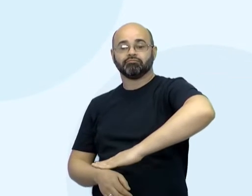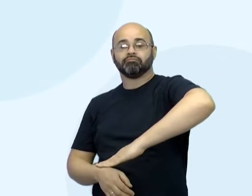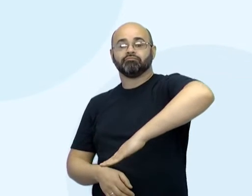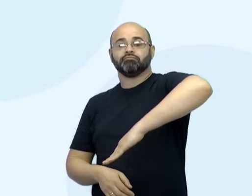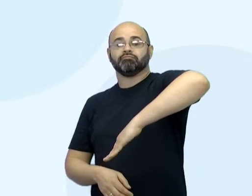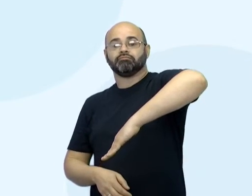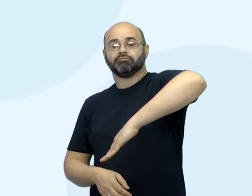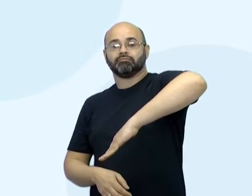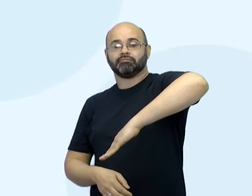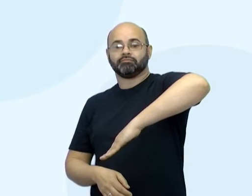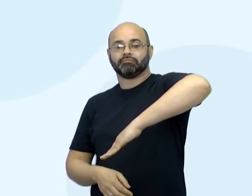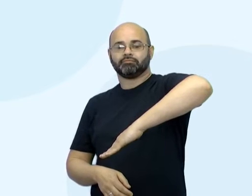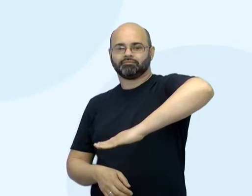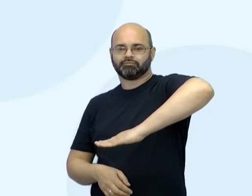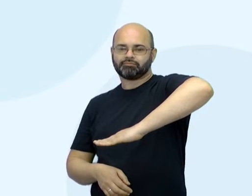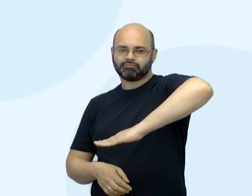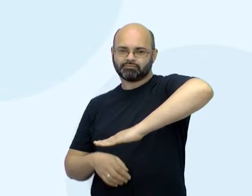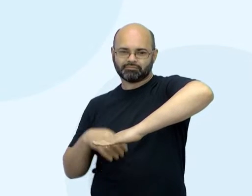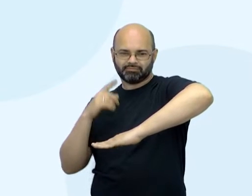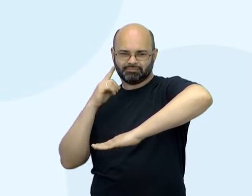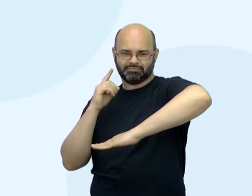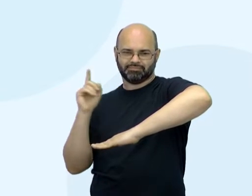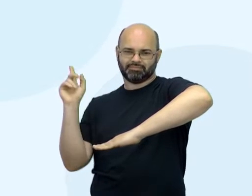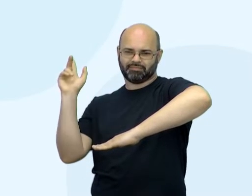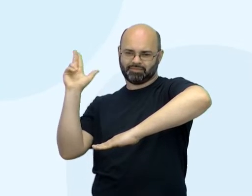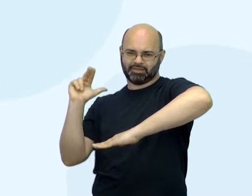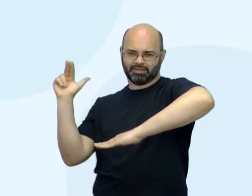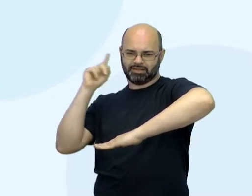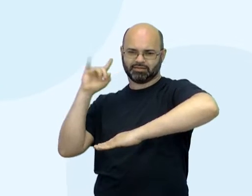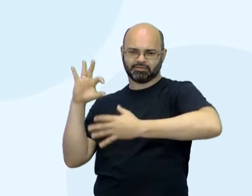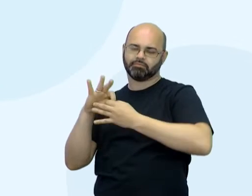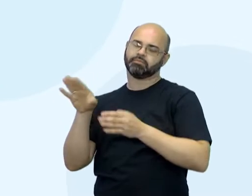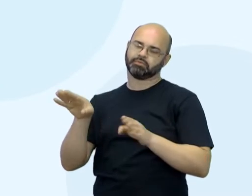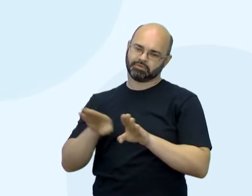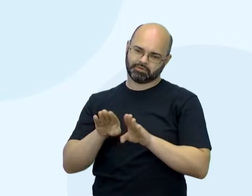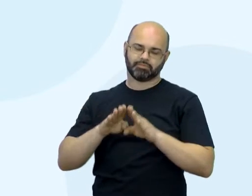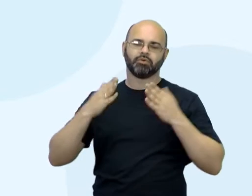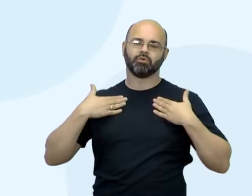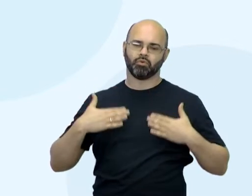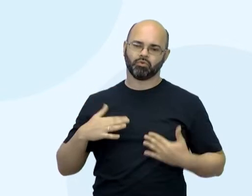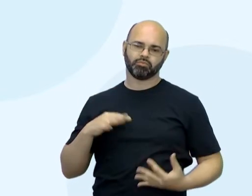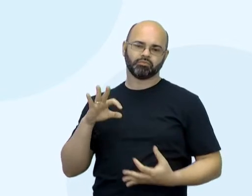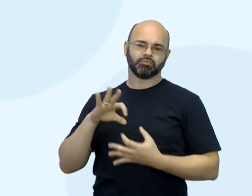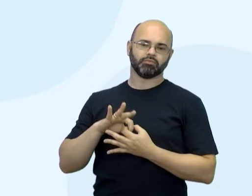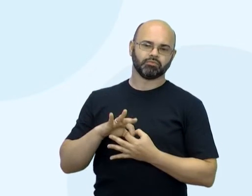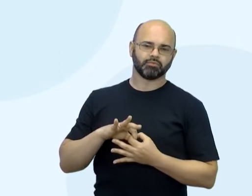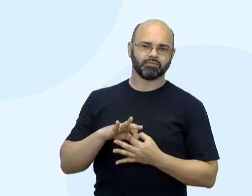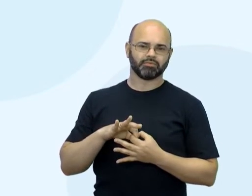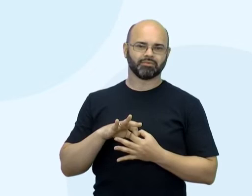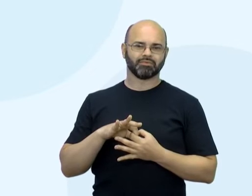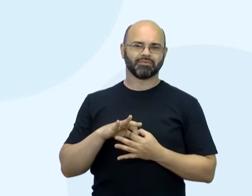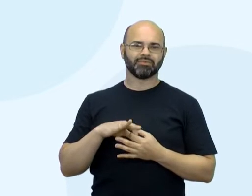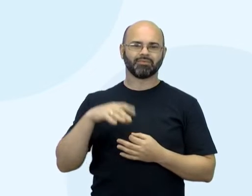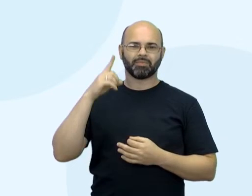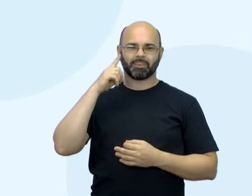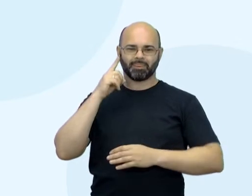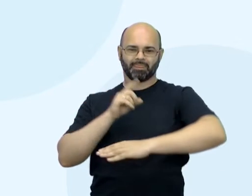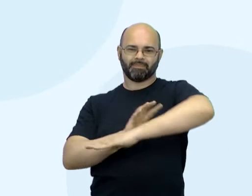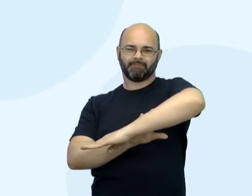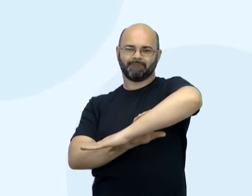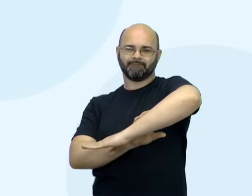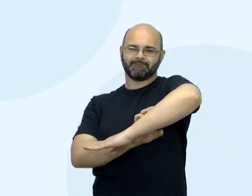se fosse relacionar apenas o desenho, e é claro o peso do corpo, por meio dessa ação